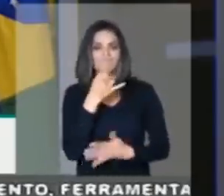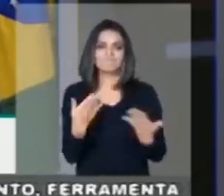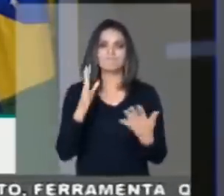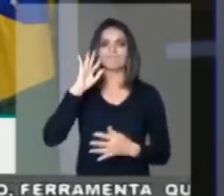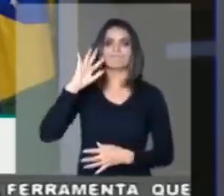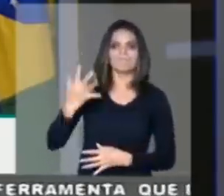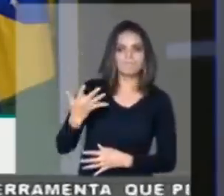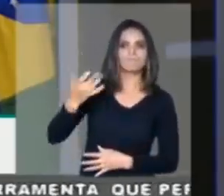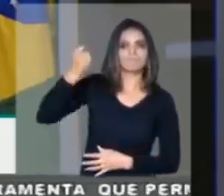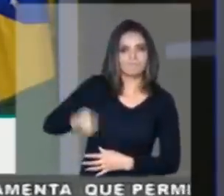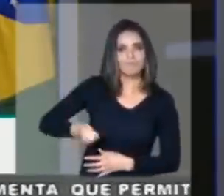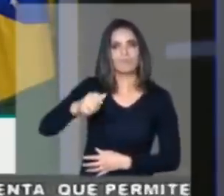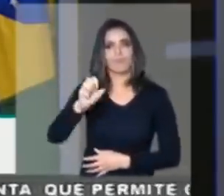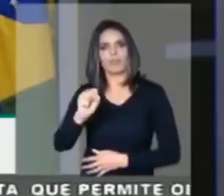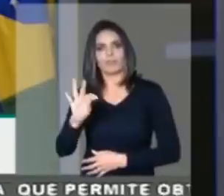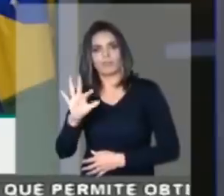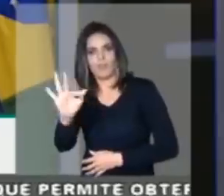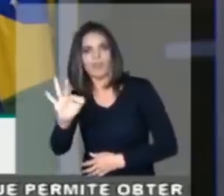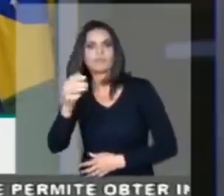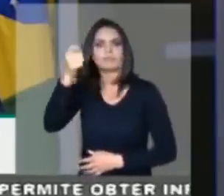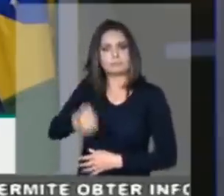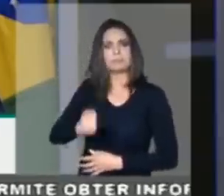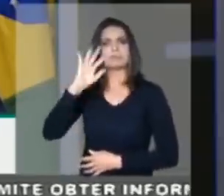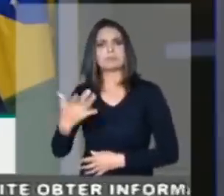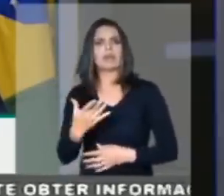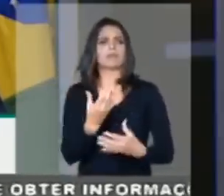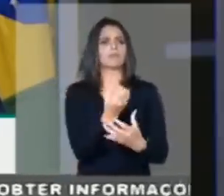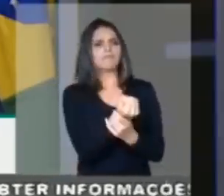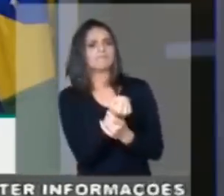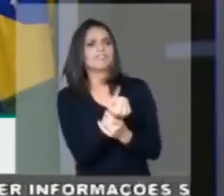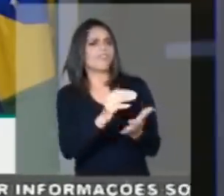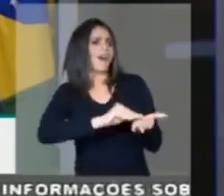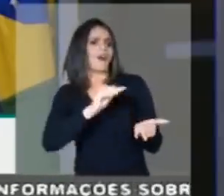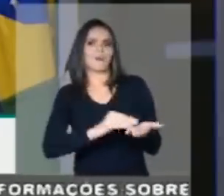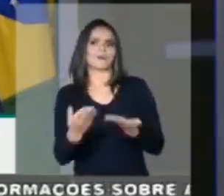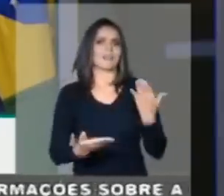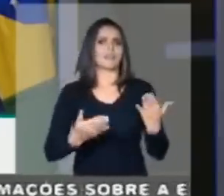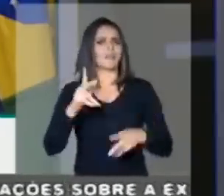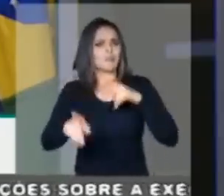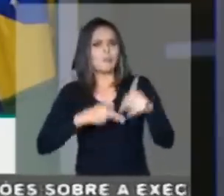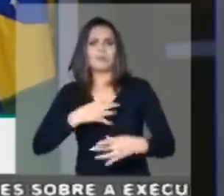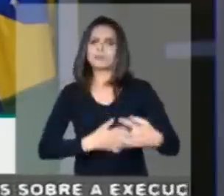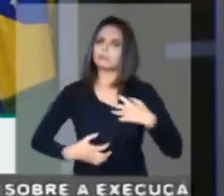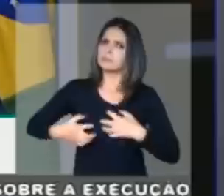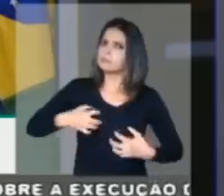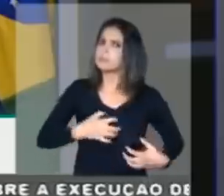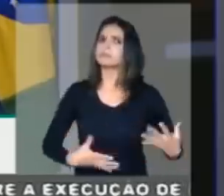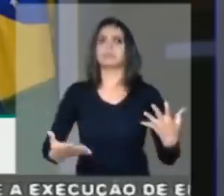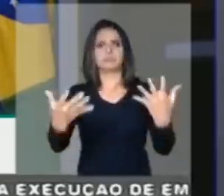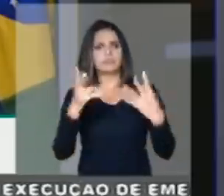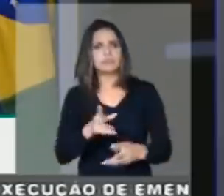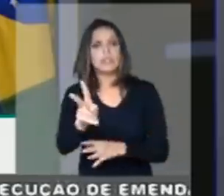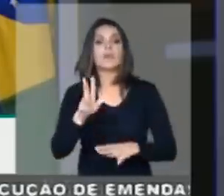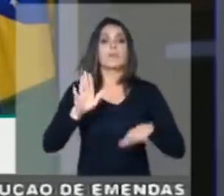decisão após decisão, o Supremo Tribunal Federal causa cada vez mais insegurança jurídica e causa indignação na população, mudando